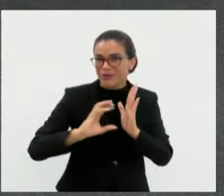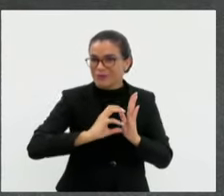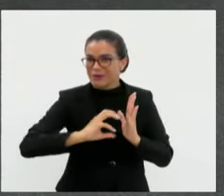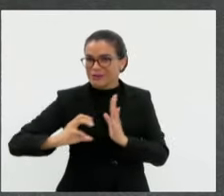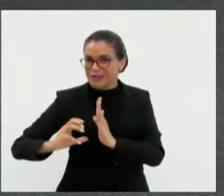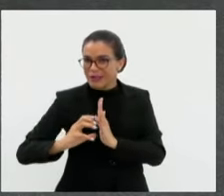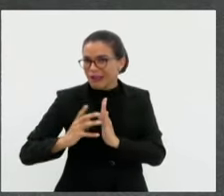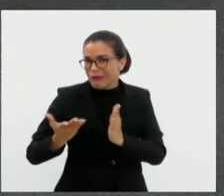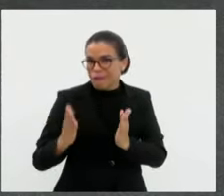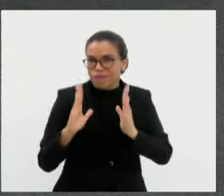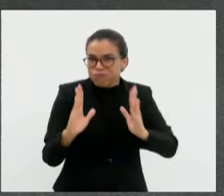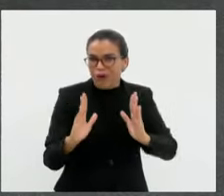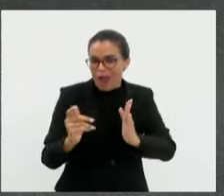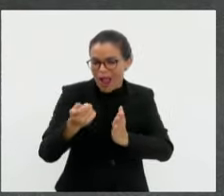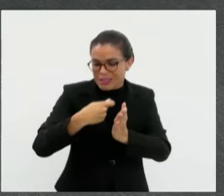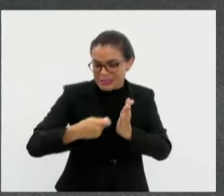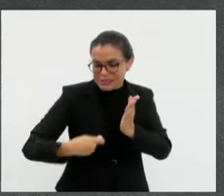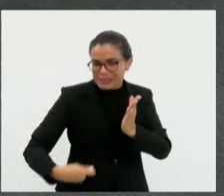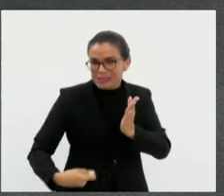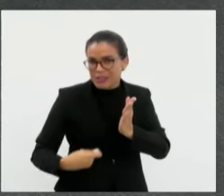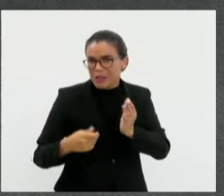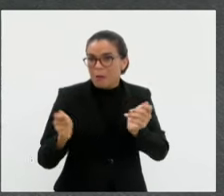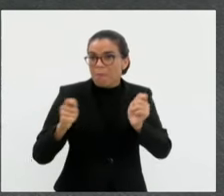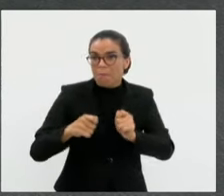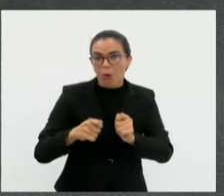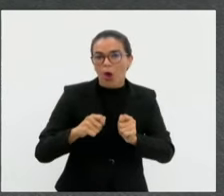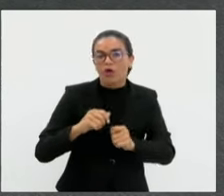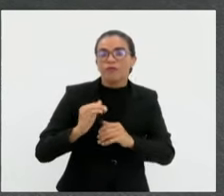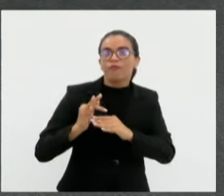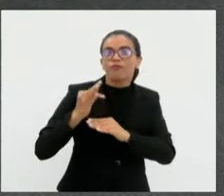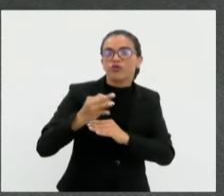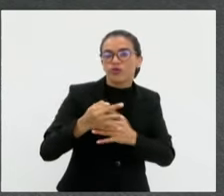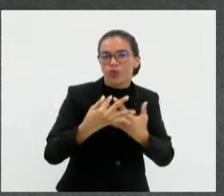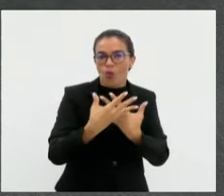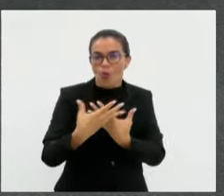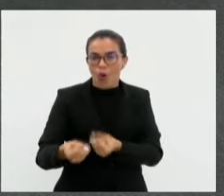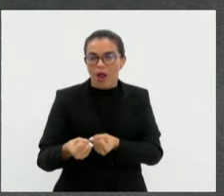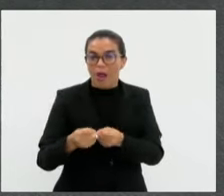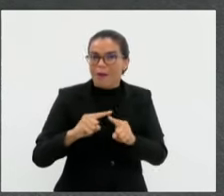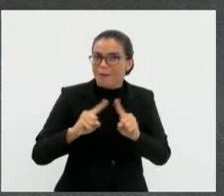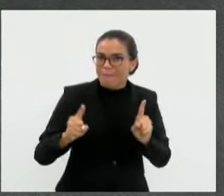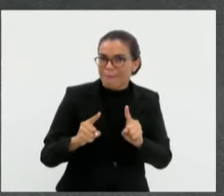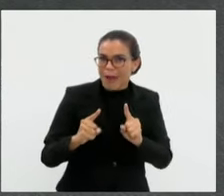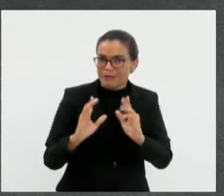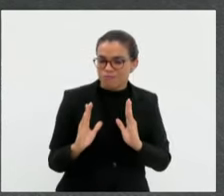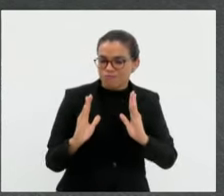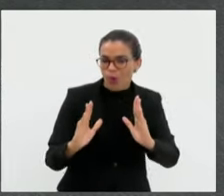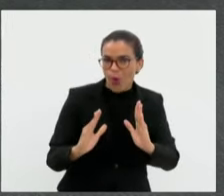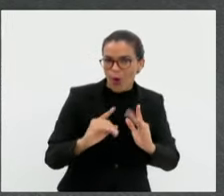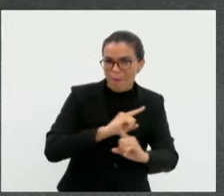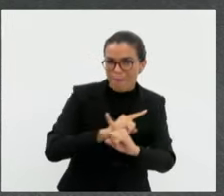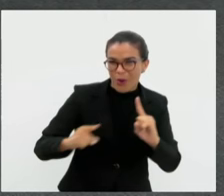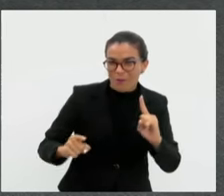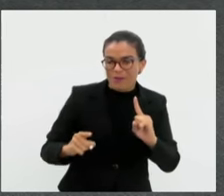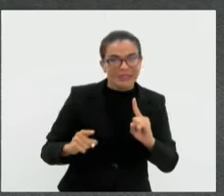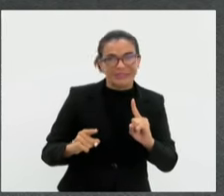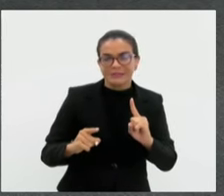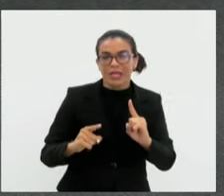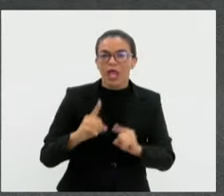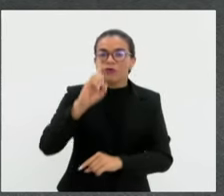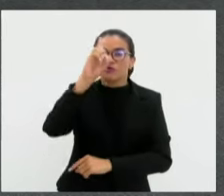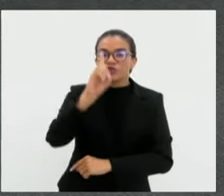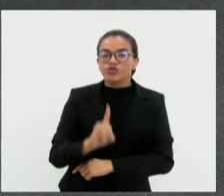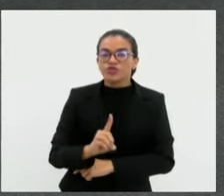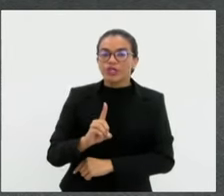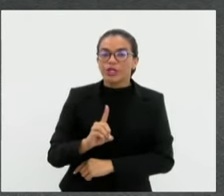do prazo regimental. Ela pode posteriormente ser rejeitada, mas não liminarmente sem pedida. Isso é um direito